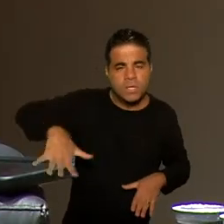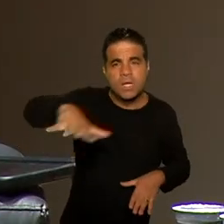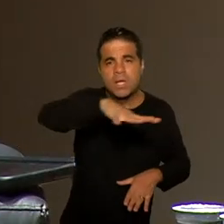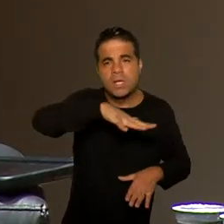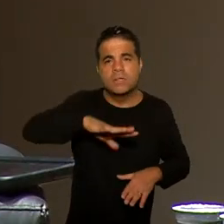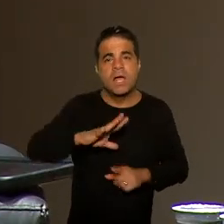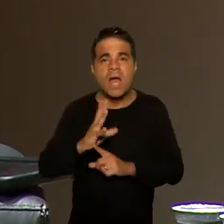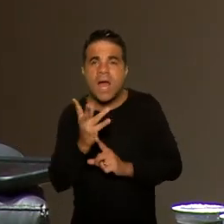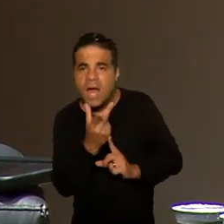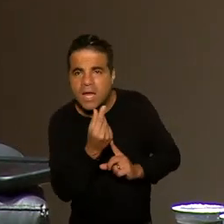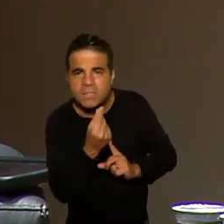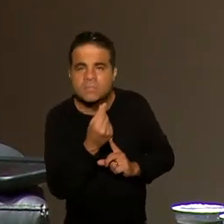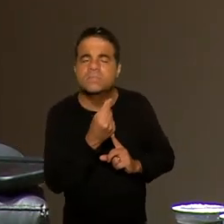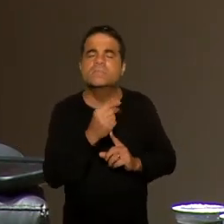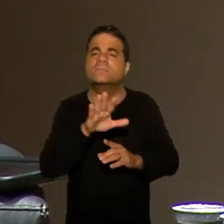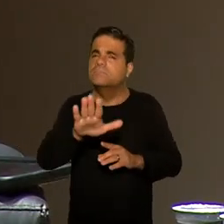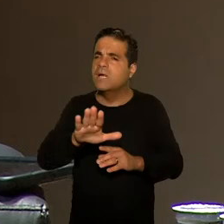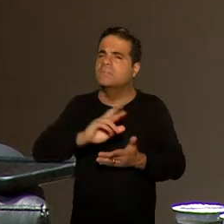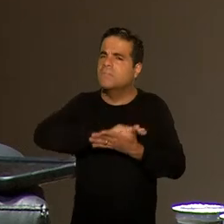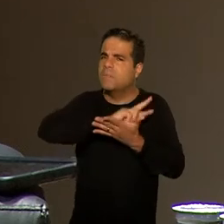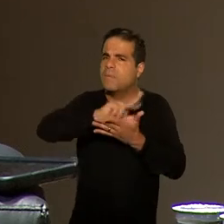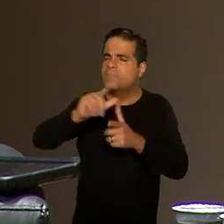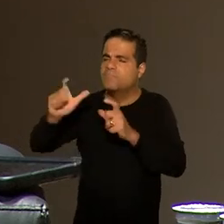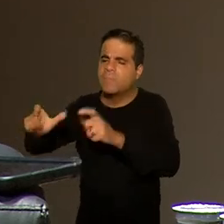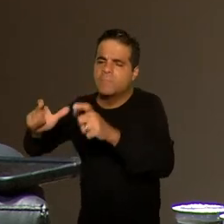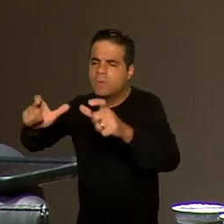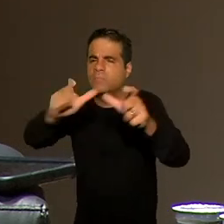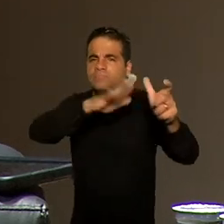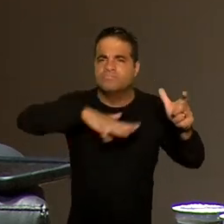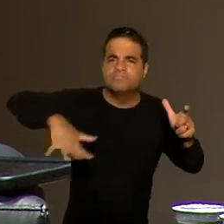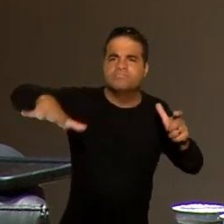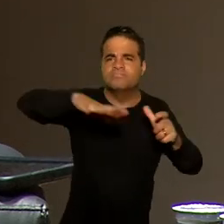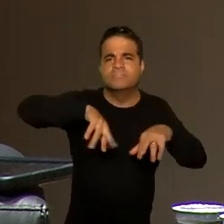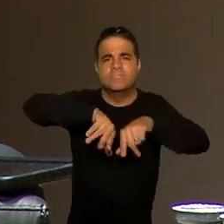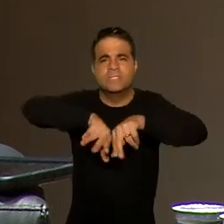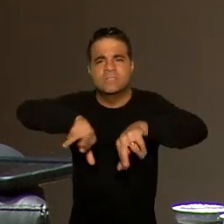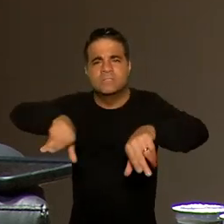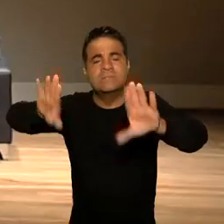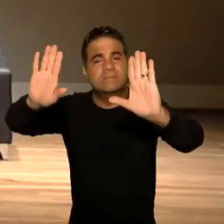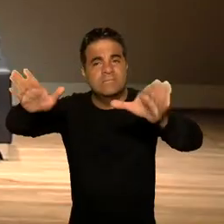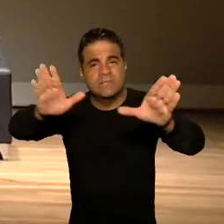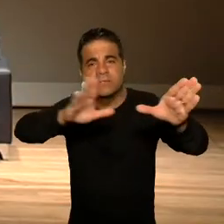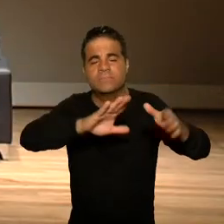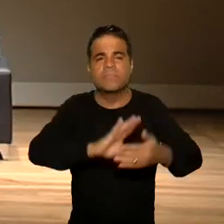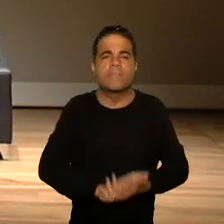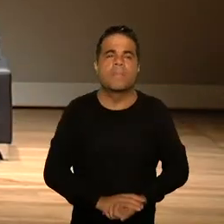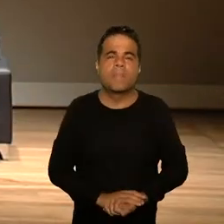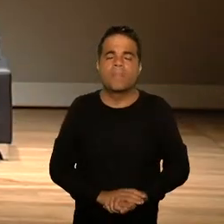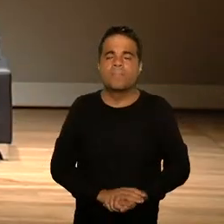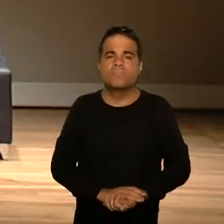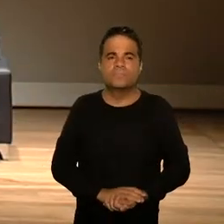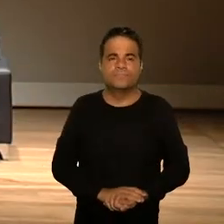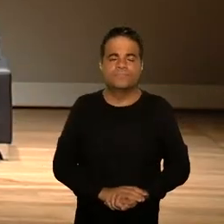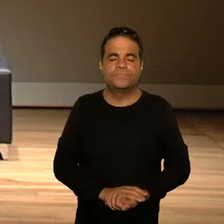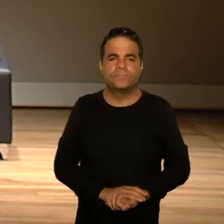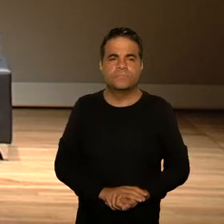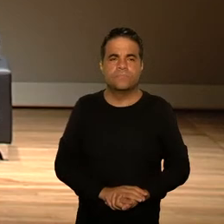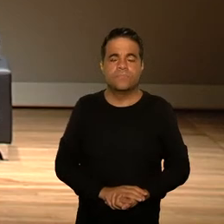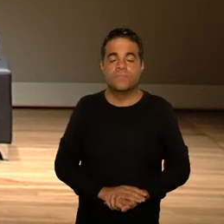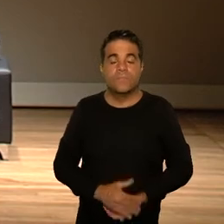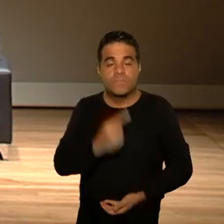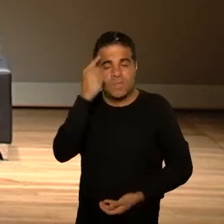da arte mas para muitos Campos de forma diferente e não e não